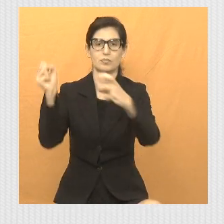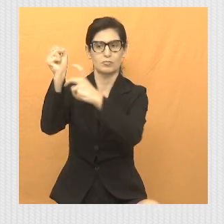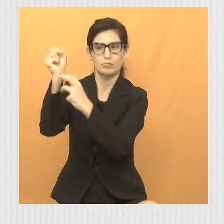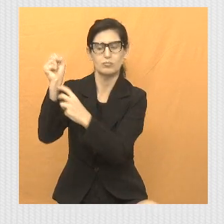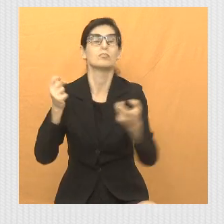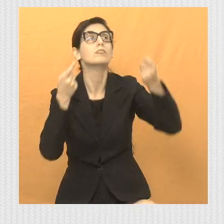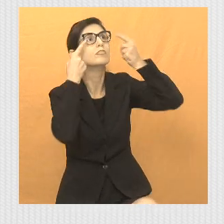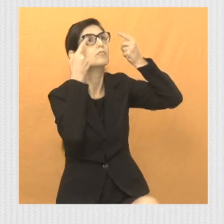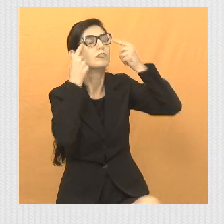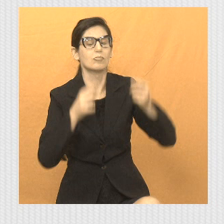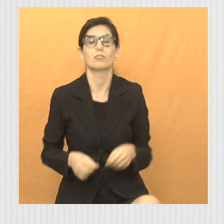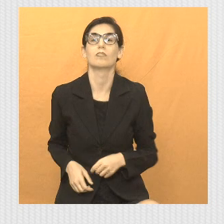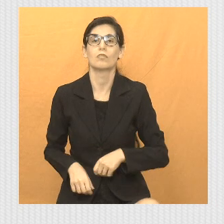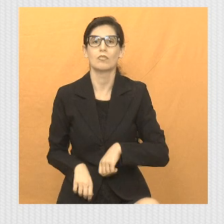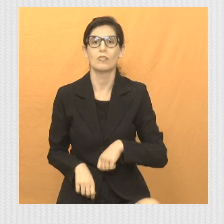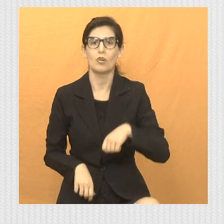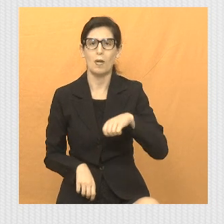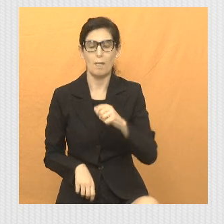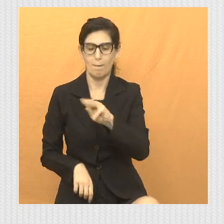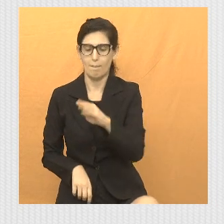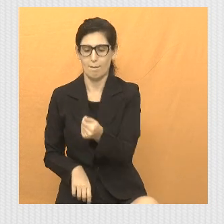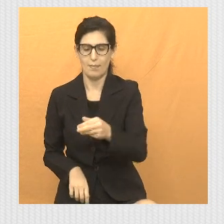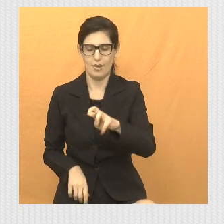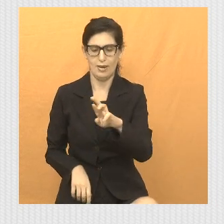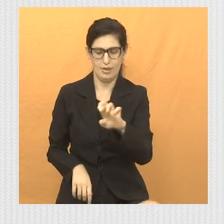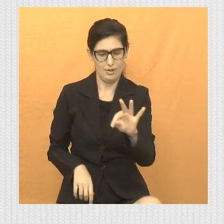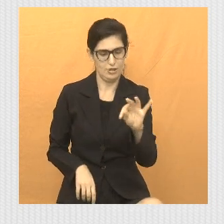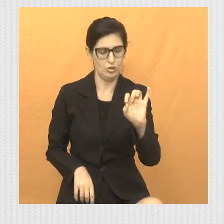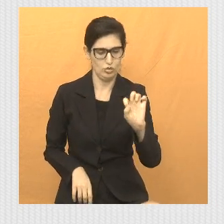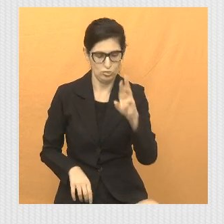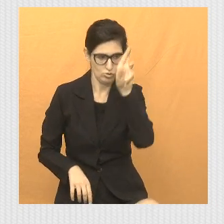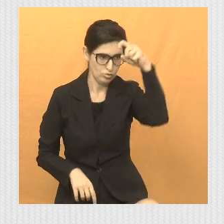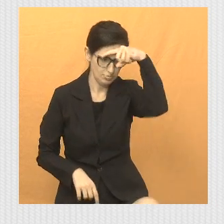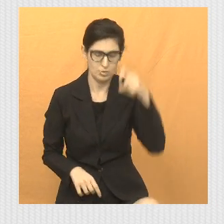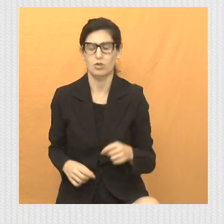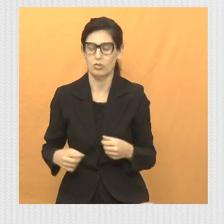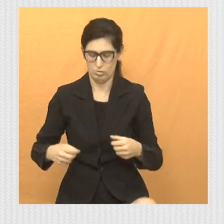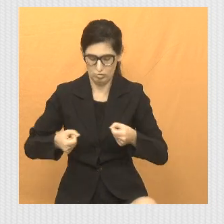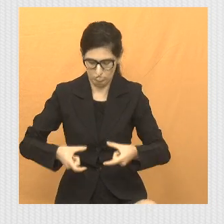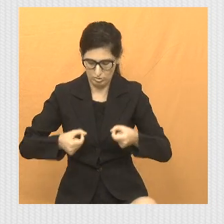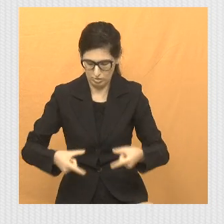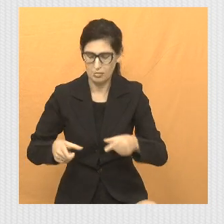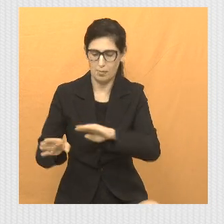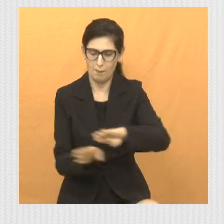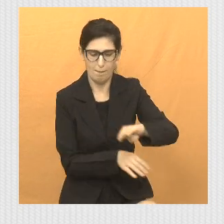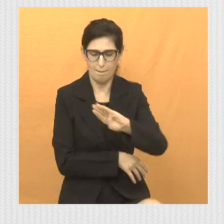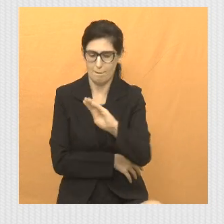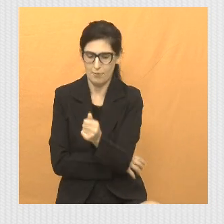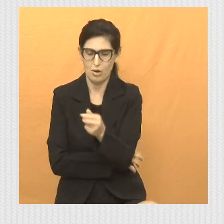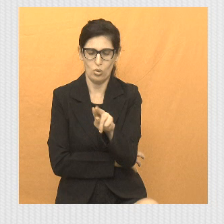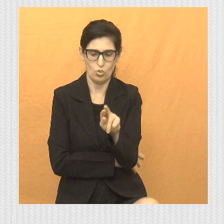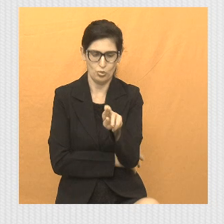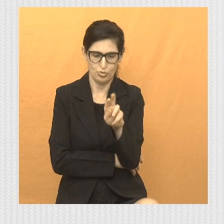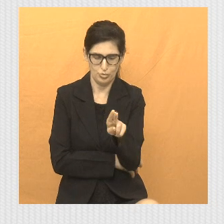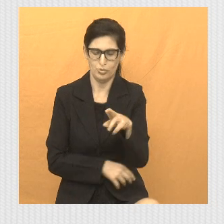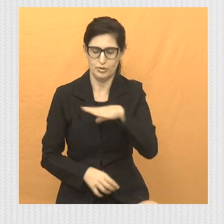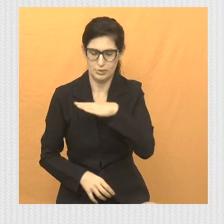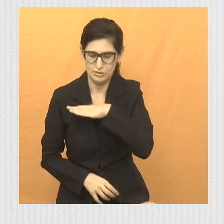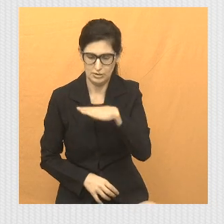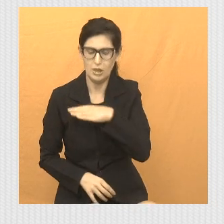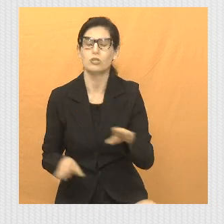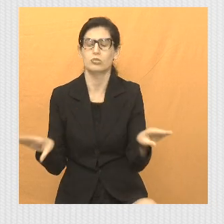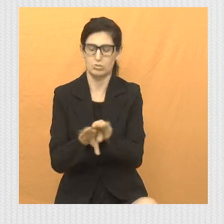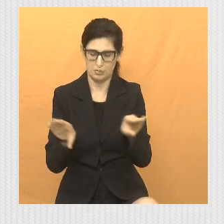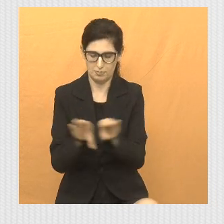Em Barretos, o Hospital de Câncer. E em Bauru, o Centrinho de Bauru. As despesas com o transporte para o tratamento fora